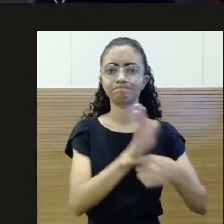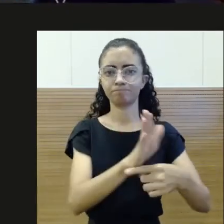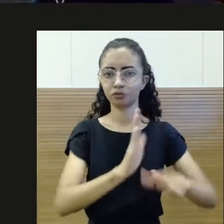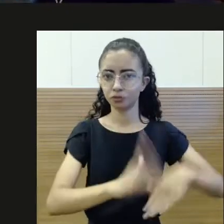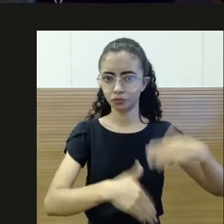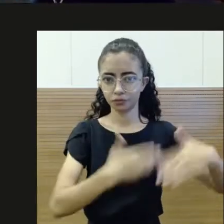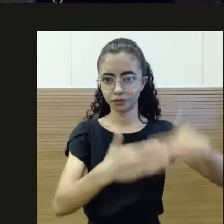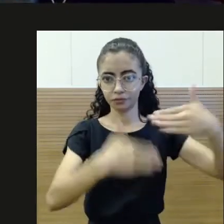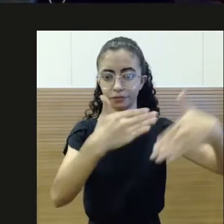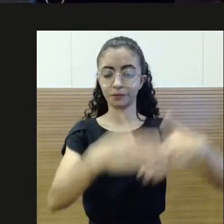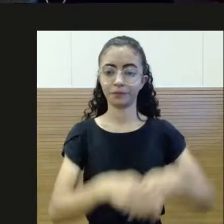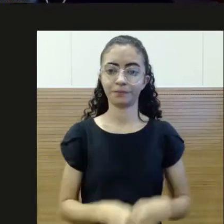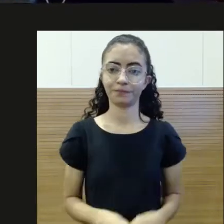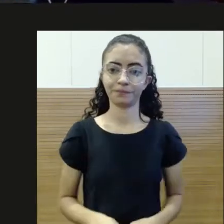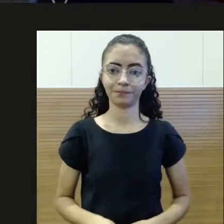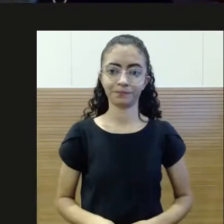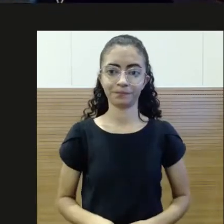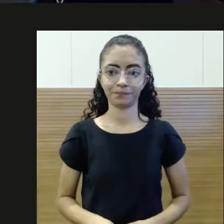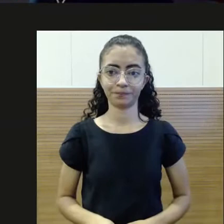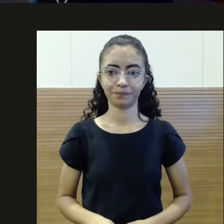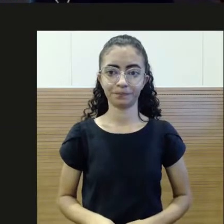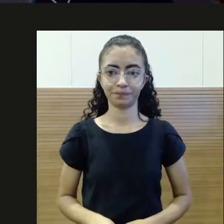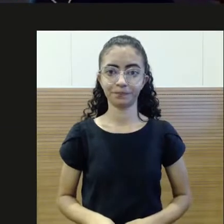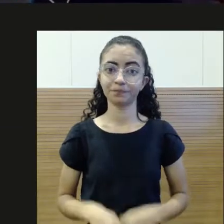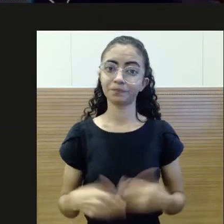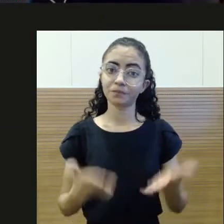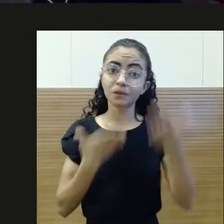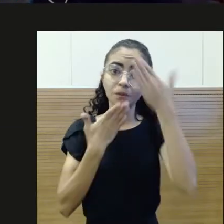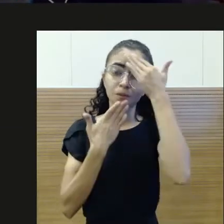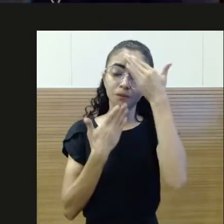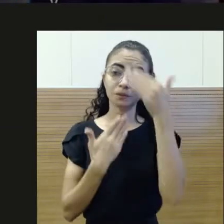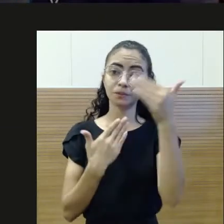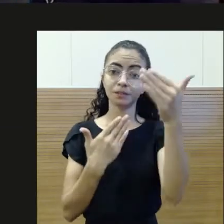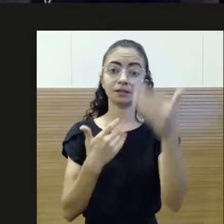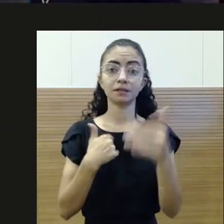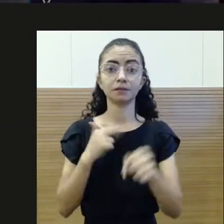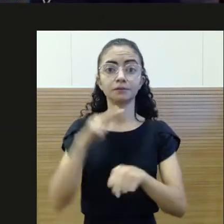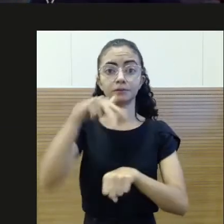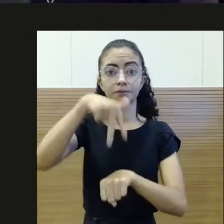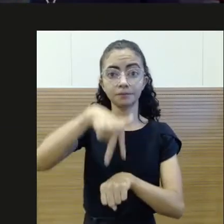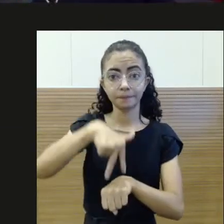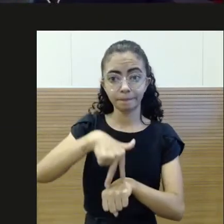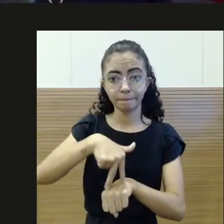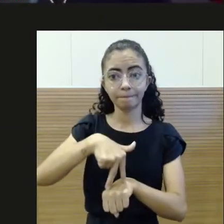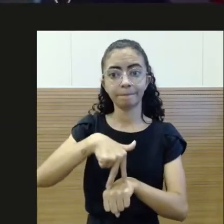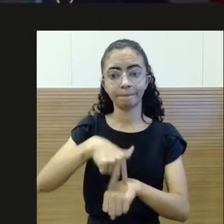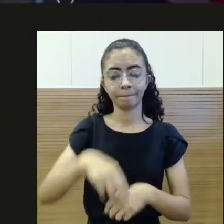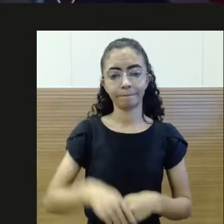nunca deixo de fazer no final de minhas apresentações. Muito obrigado, estou depois à disposição para perguntas.